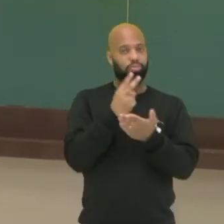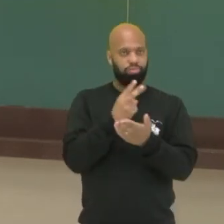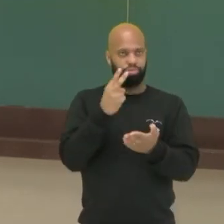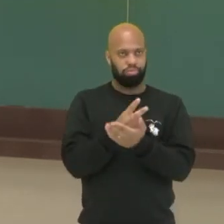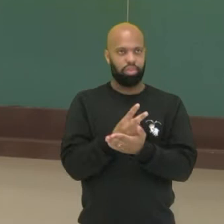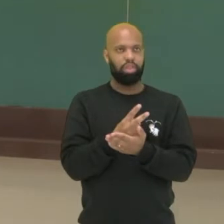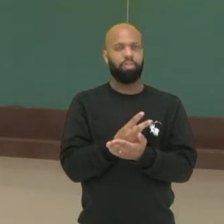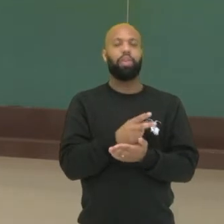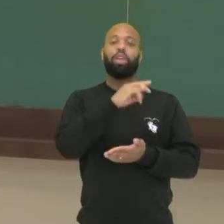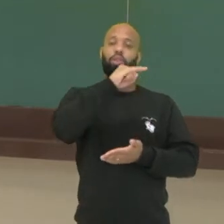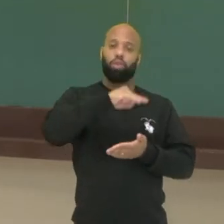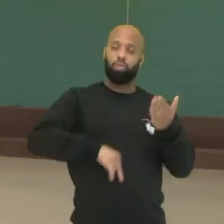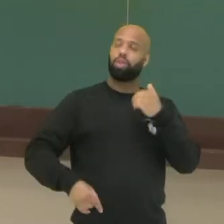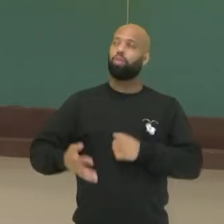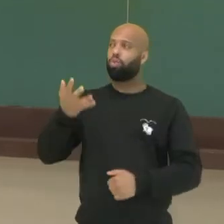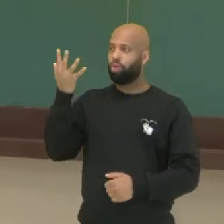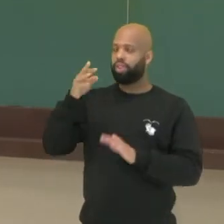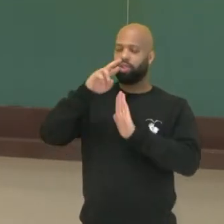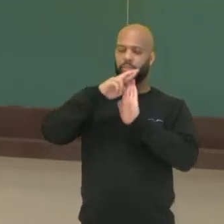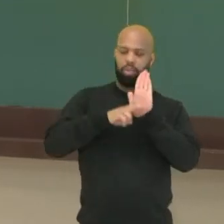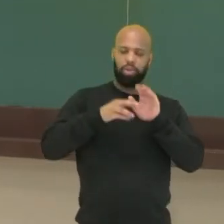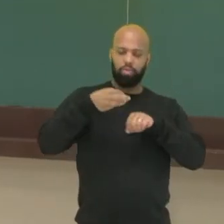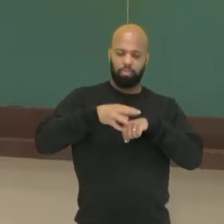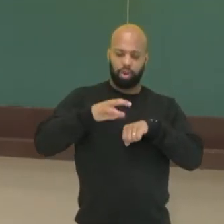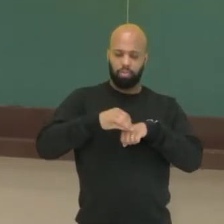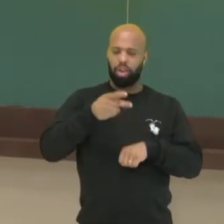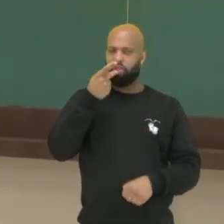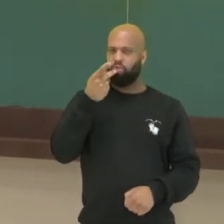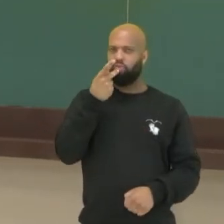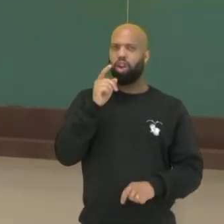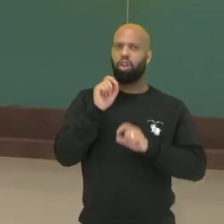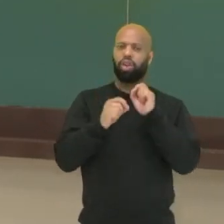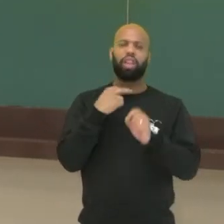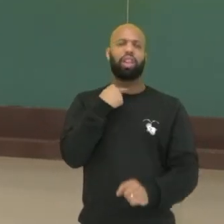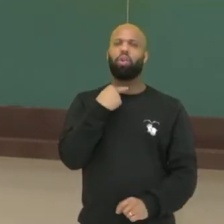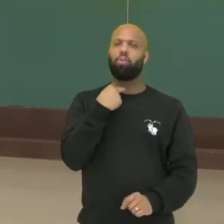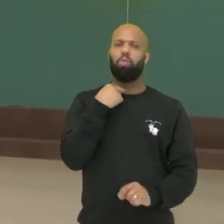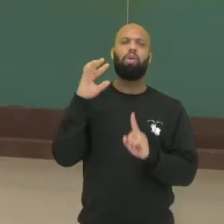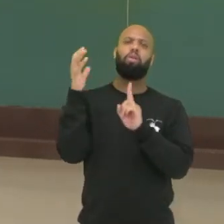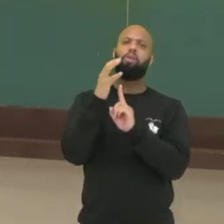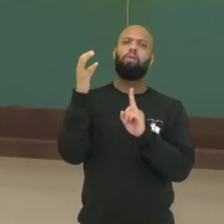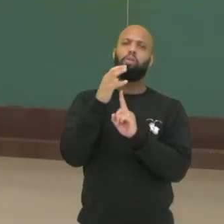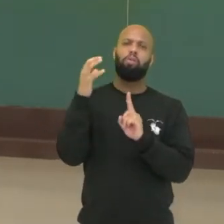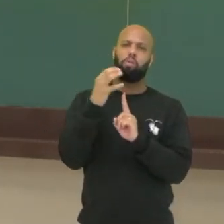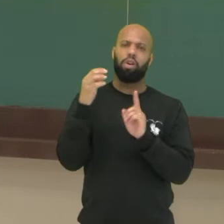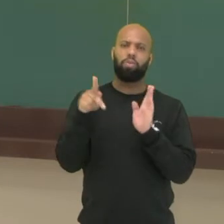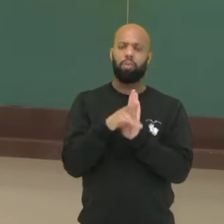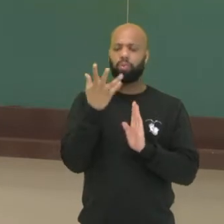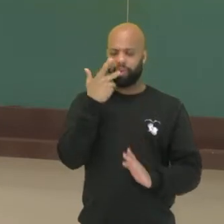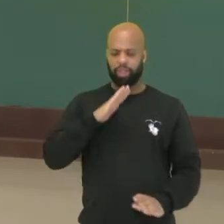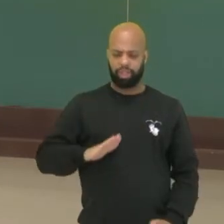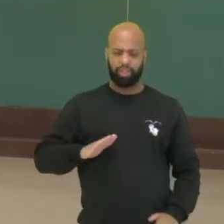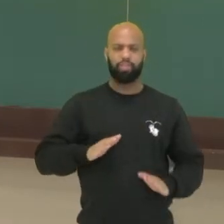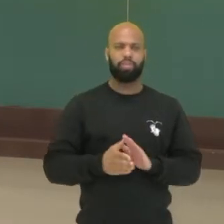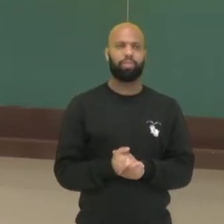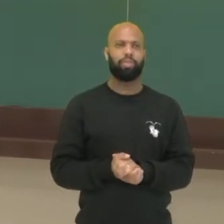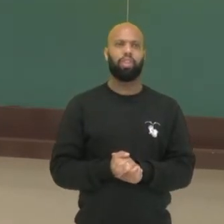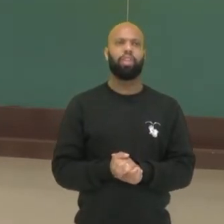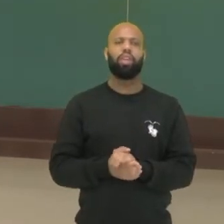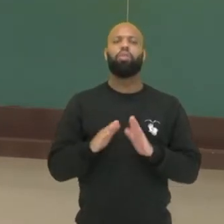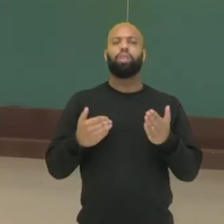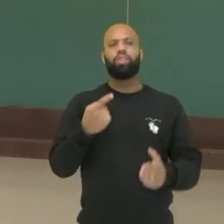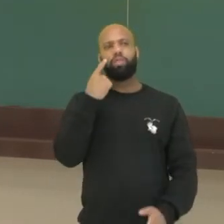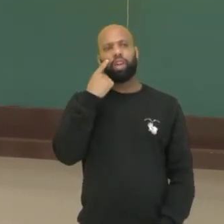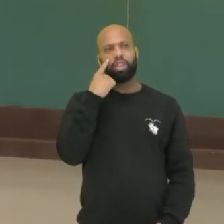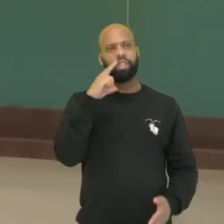O documento normativo considera abusiva a intenção da persuasão dos pequenos. Vejam que nós